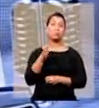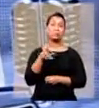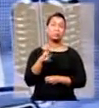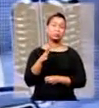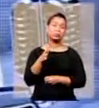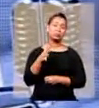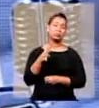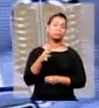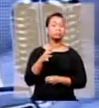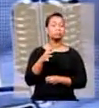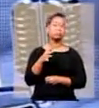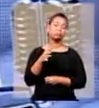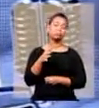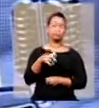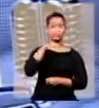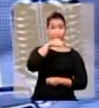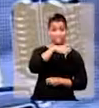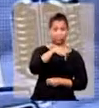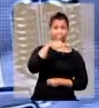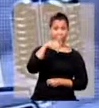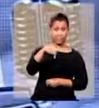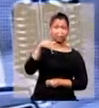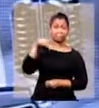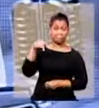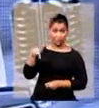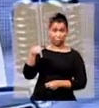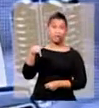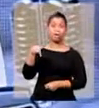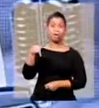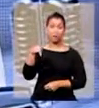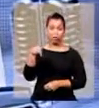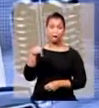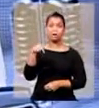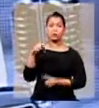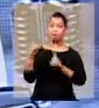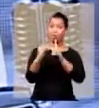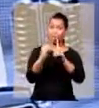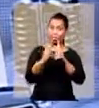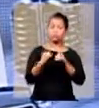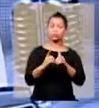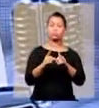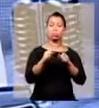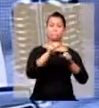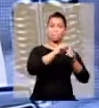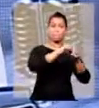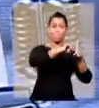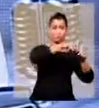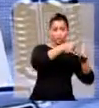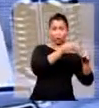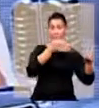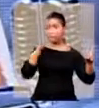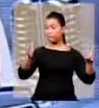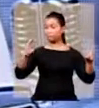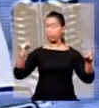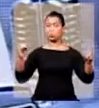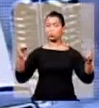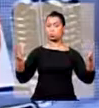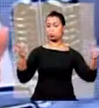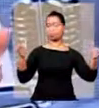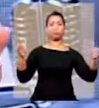777 atendimentos de janeiro a outubro. Essas pessoas são orientadas